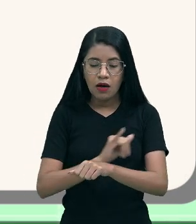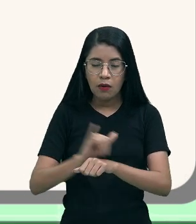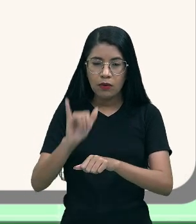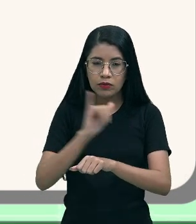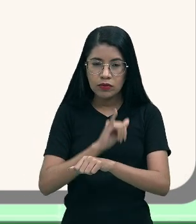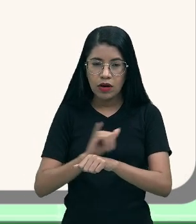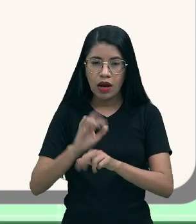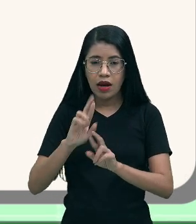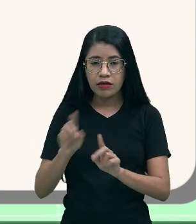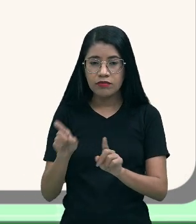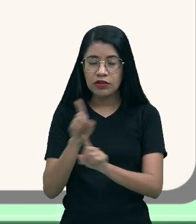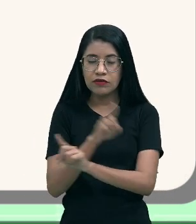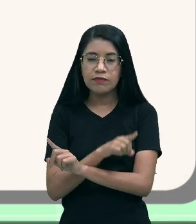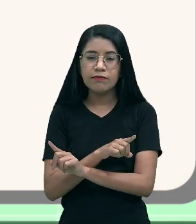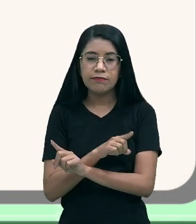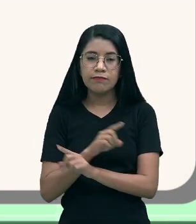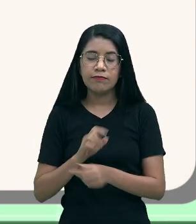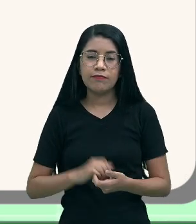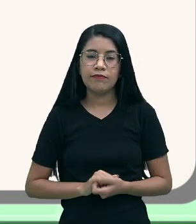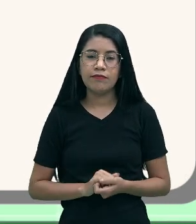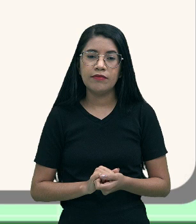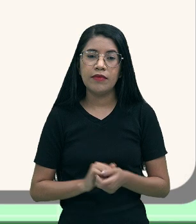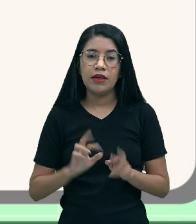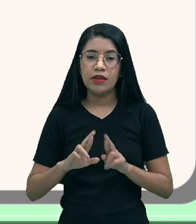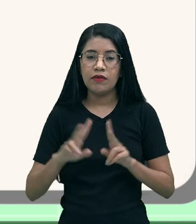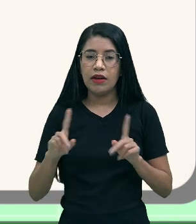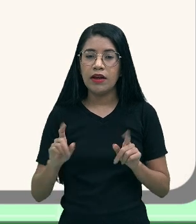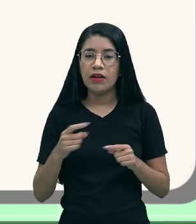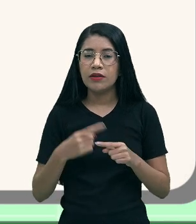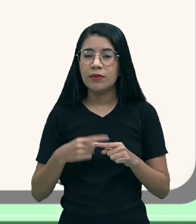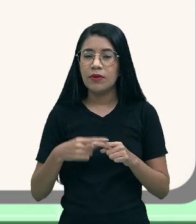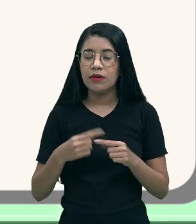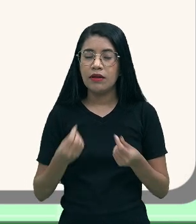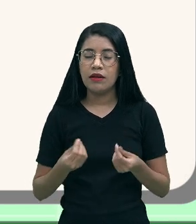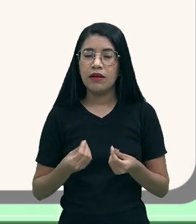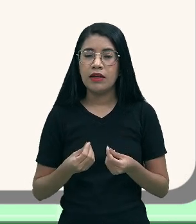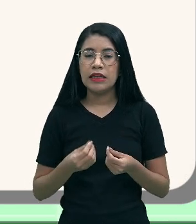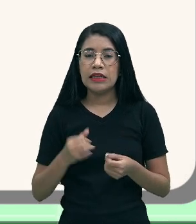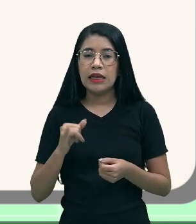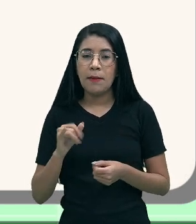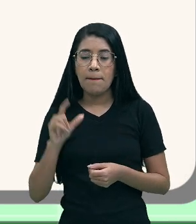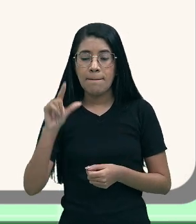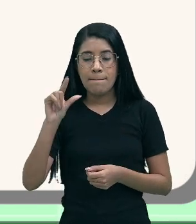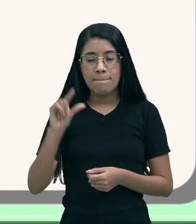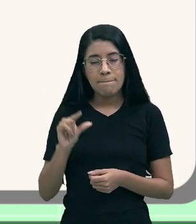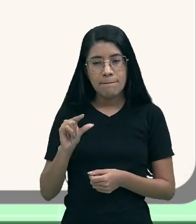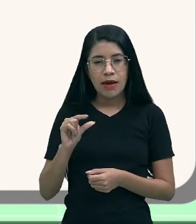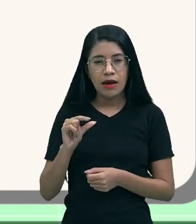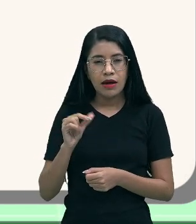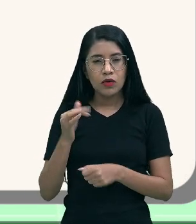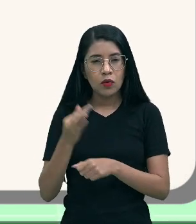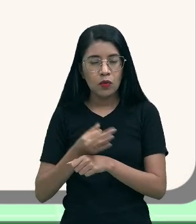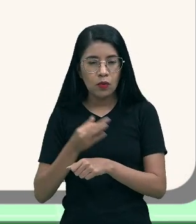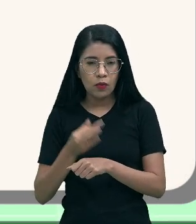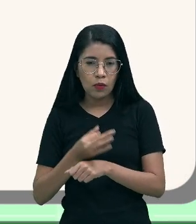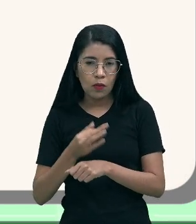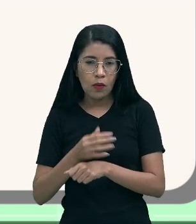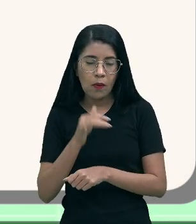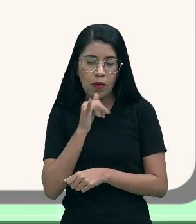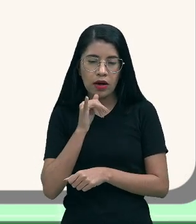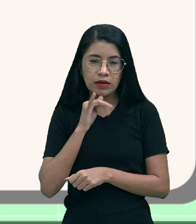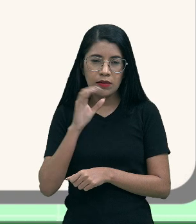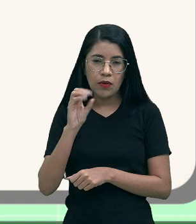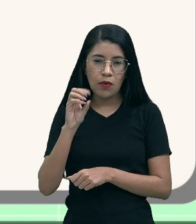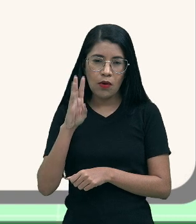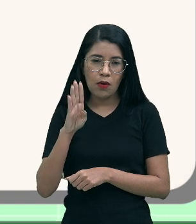da resistividade. Então, isso significa que quanto menos resistivo for um material, como o cobre, por exemplo, que